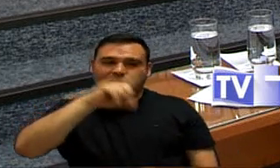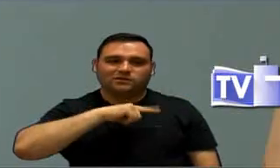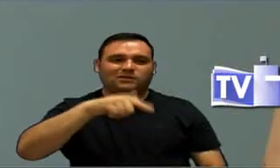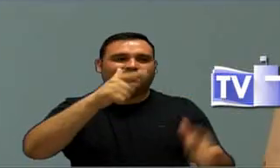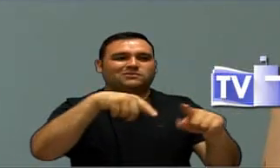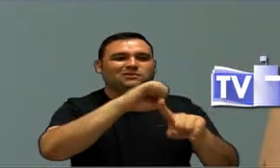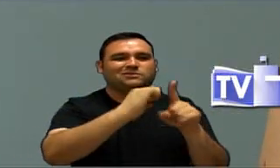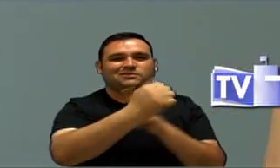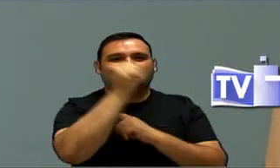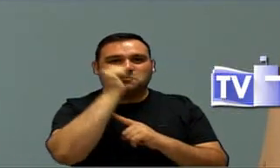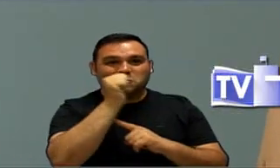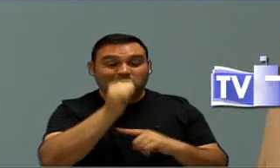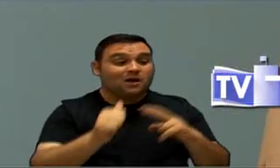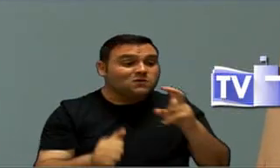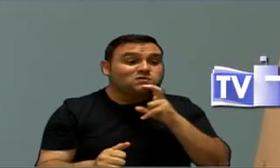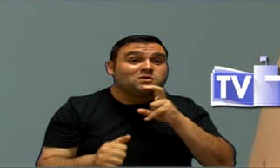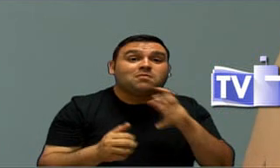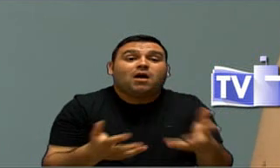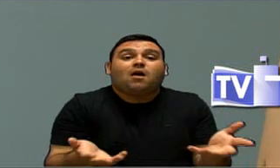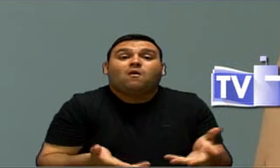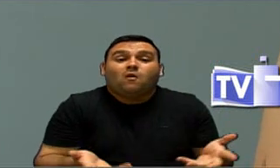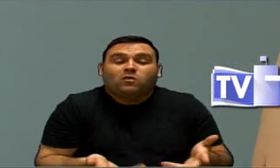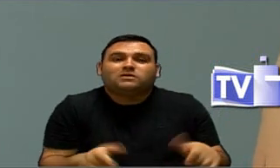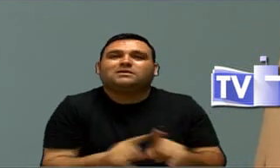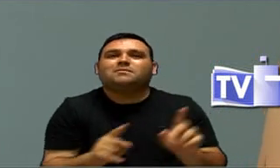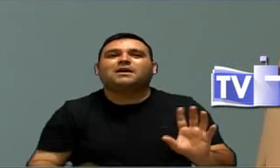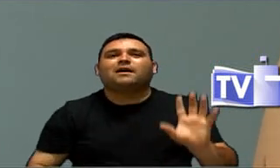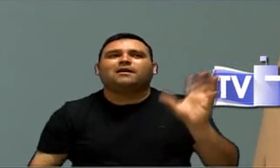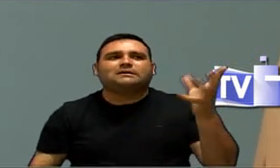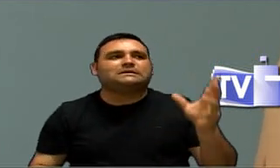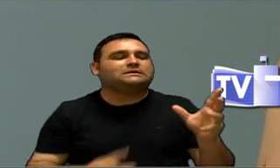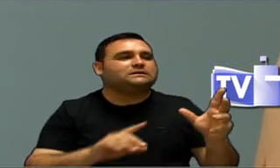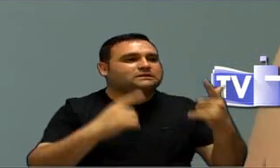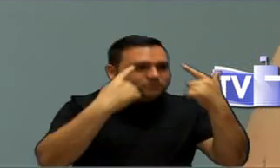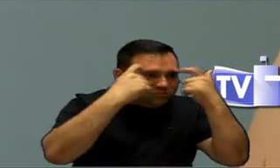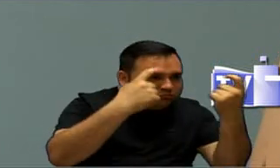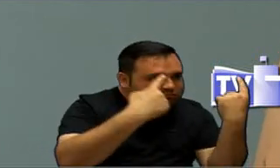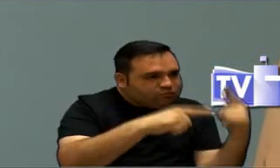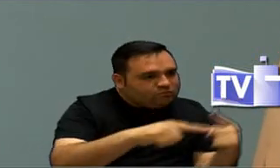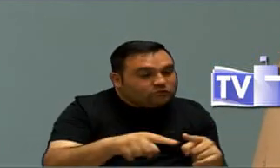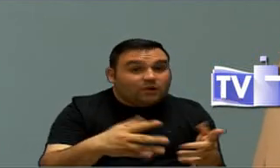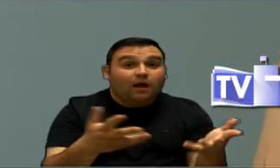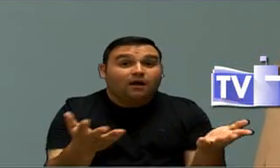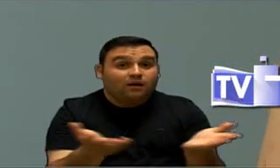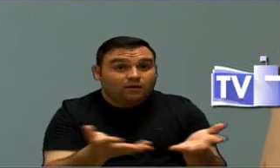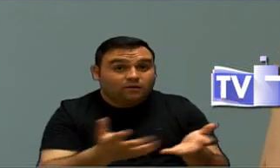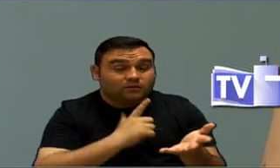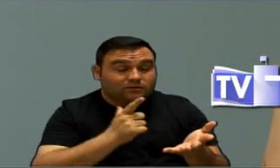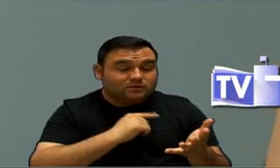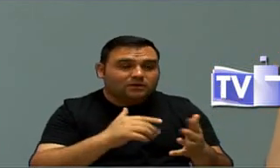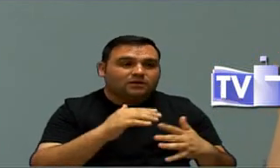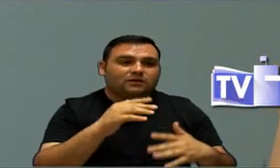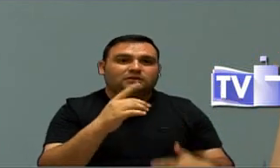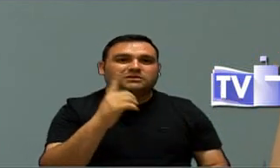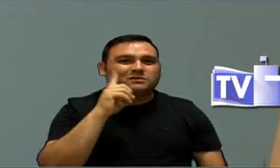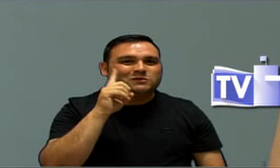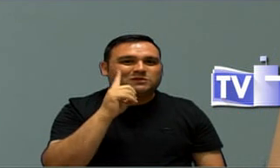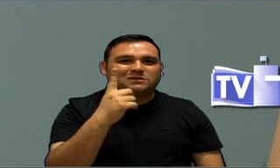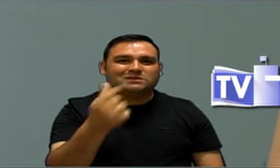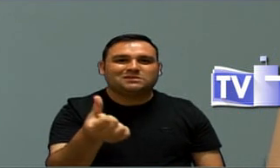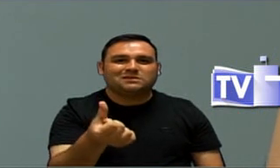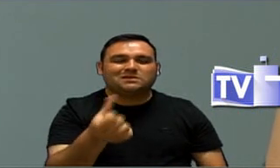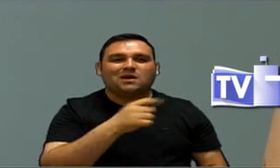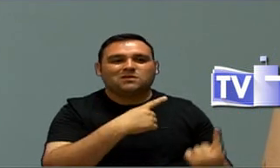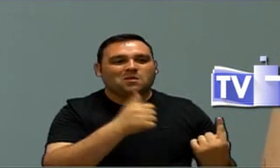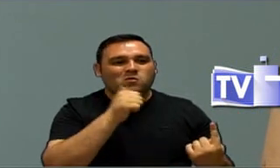lugar social da mulher, Sorocaba no momento, e os casos de violência nesse momento do ato dos 16 dias, né, contra a